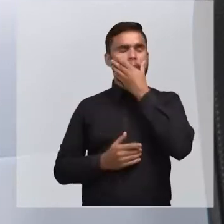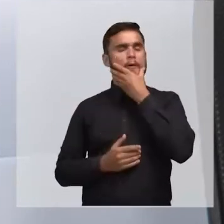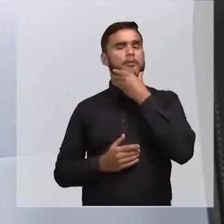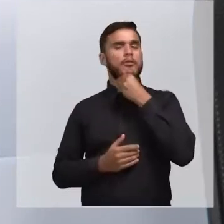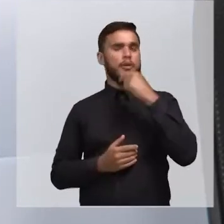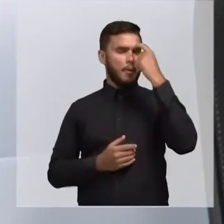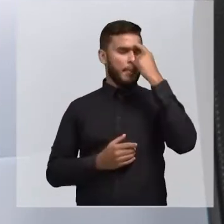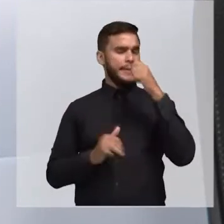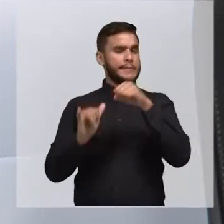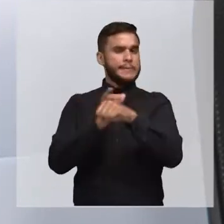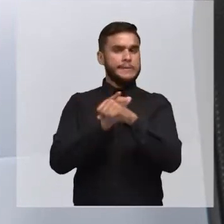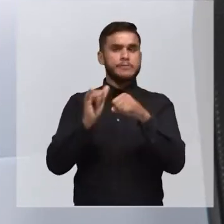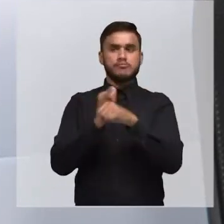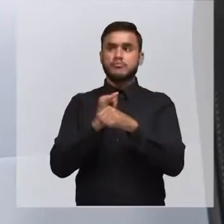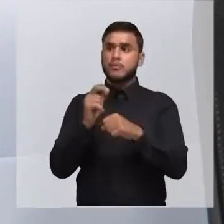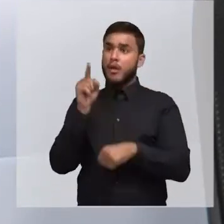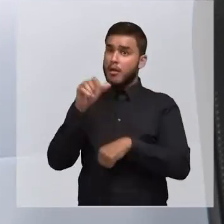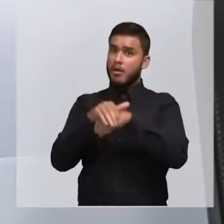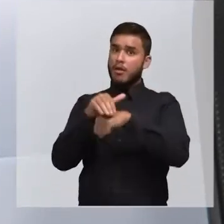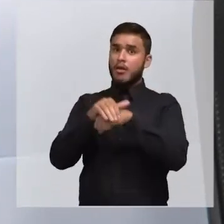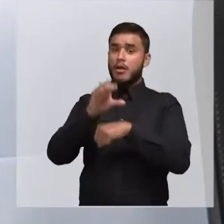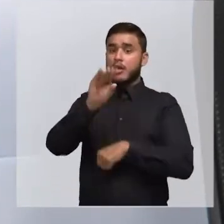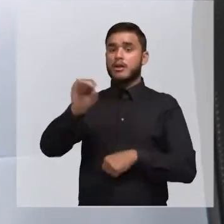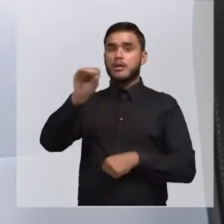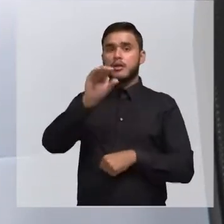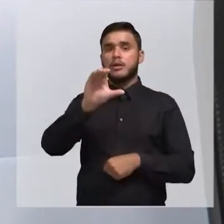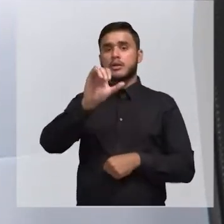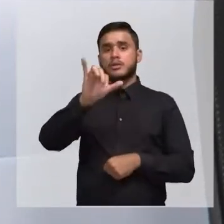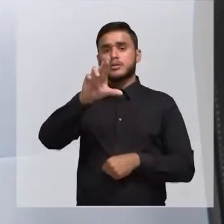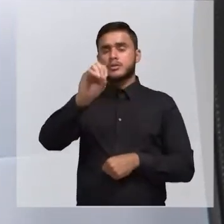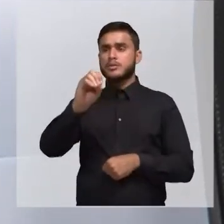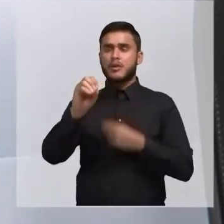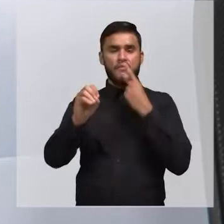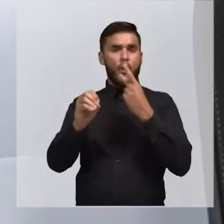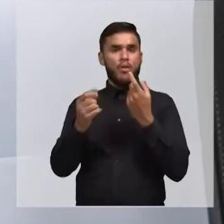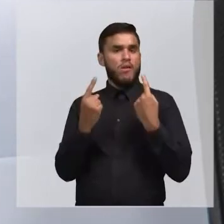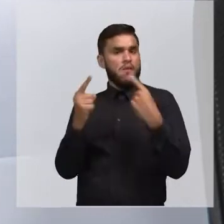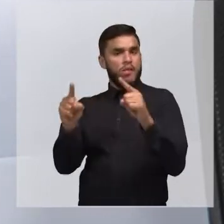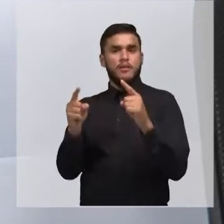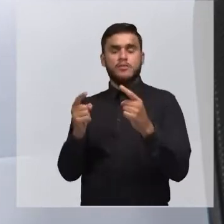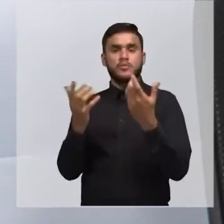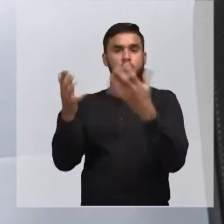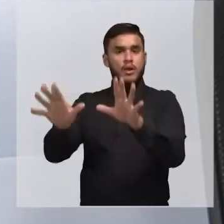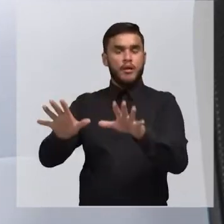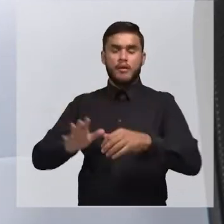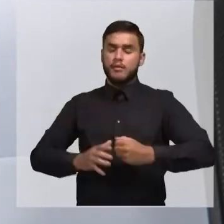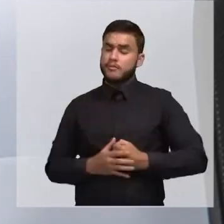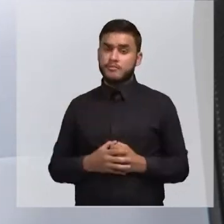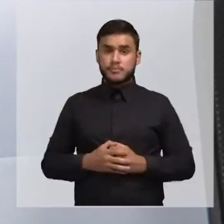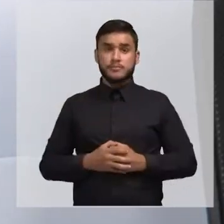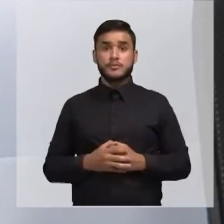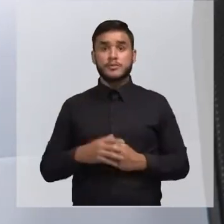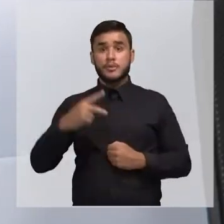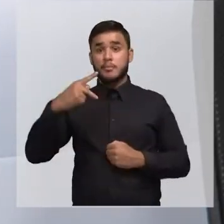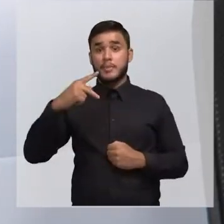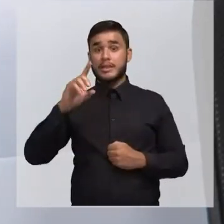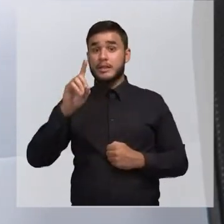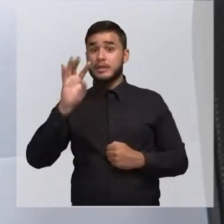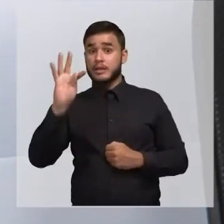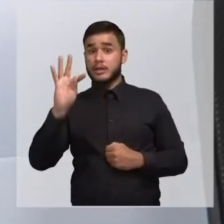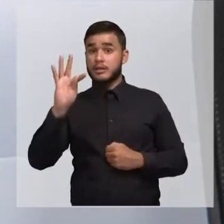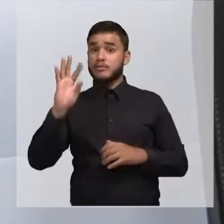do candidato trabalhista Ciro Gomes. Eu não entendo. Se você parar para pensar, o PDT esteve com